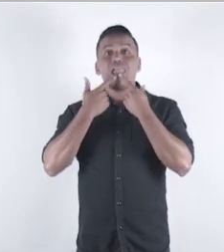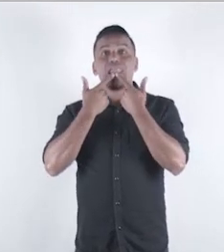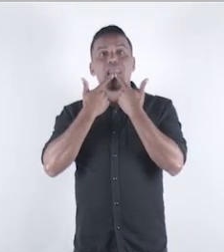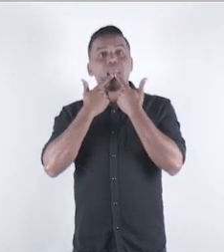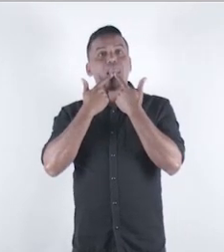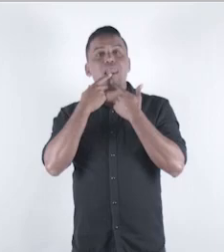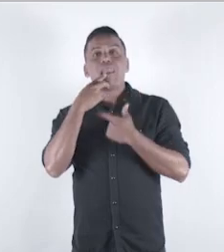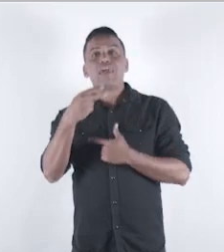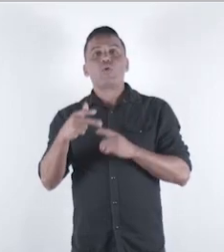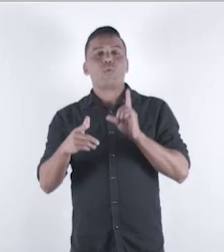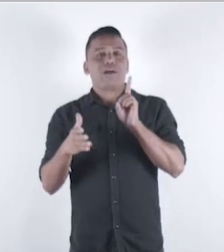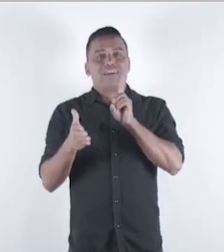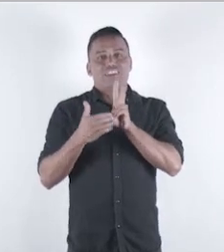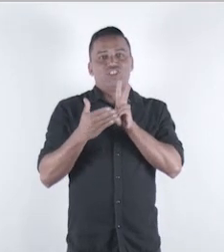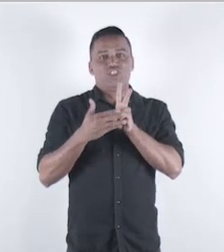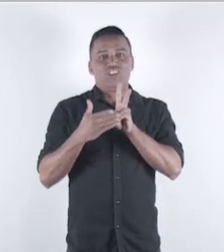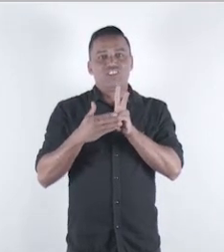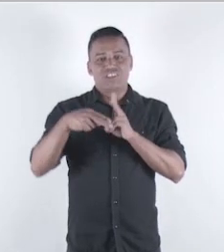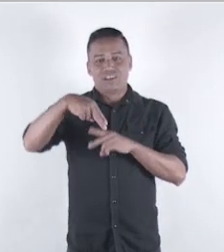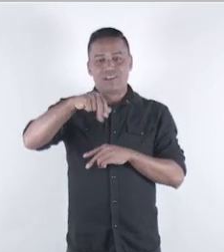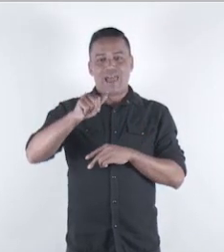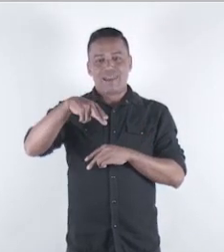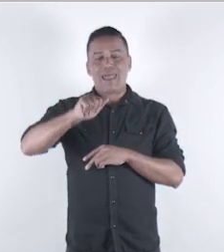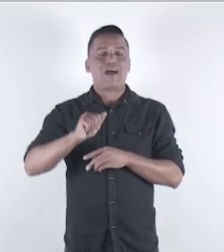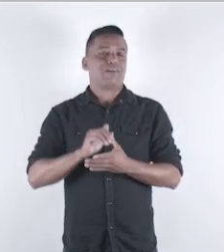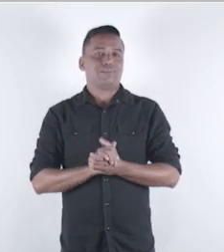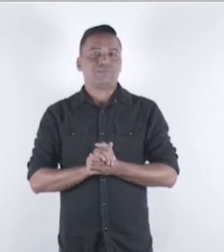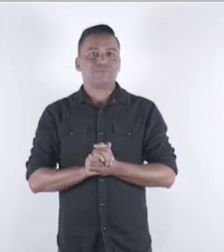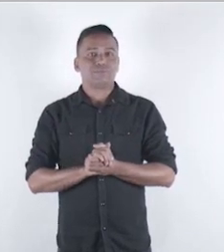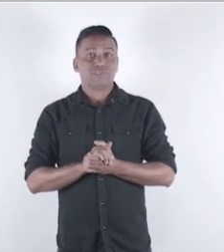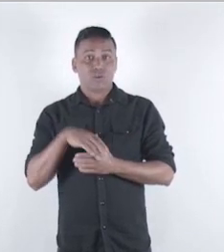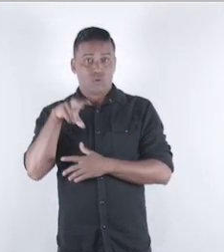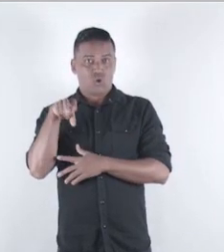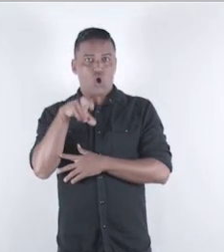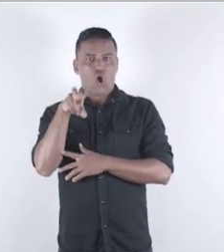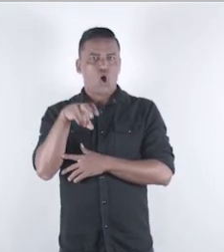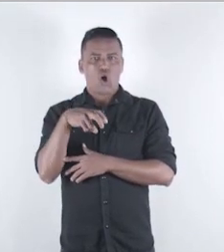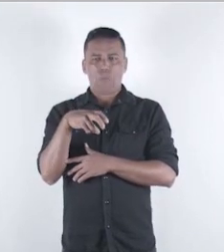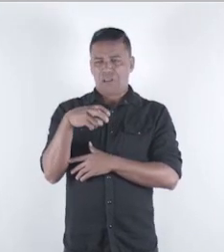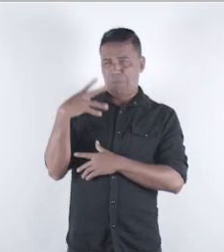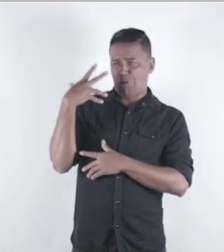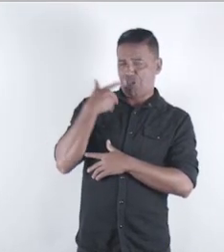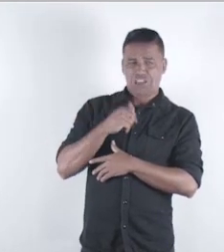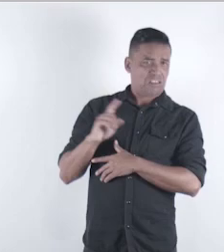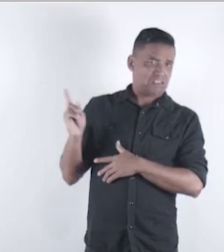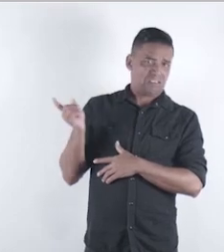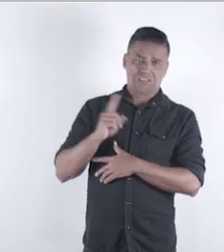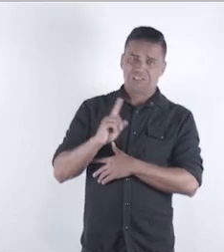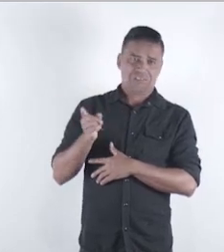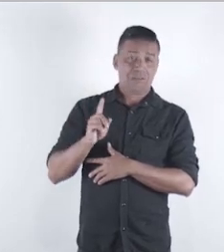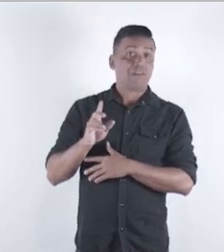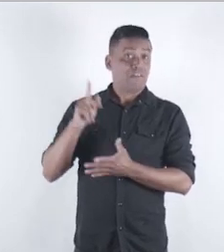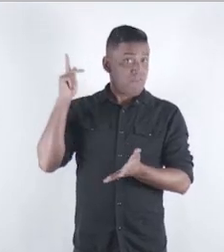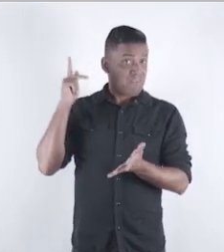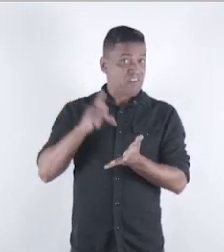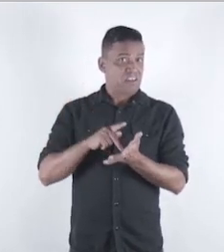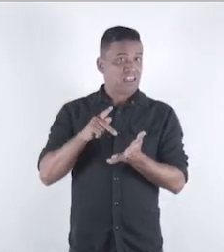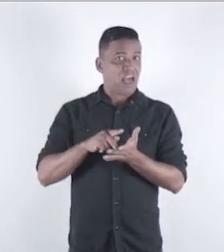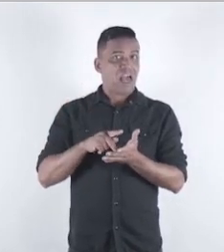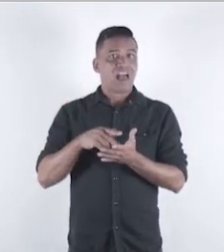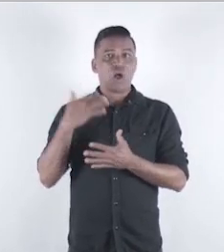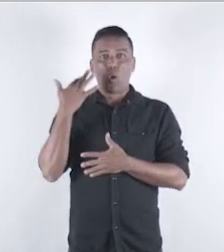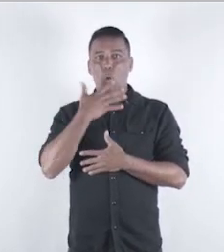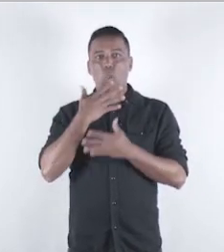de Naná mesmo. A cobra não era tão bonita quanto achava ser. Na verdade, era